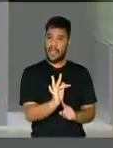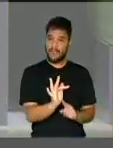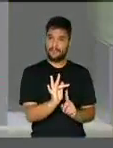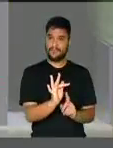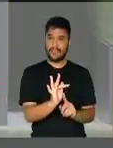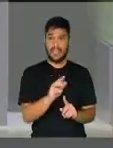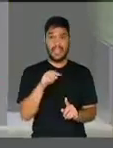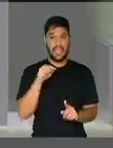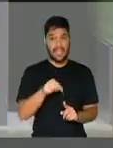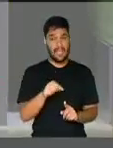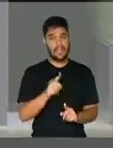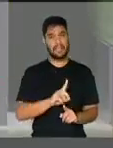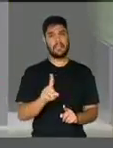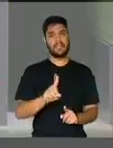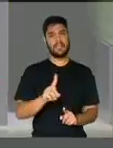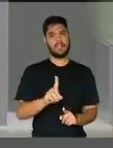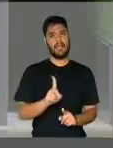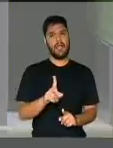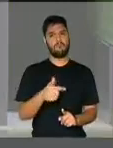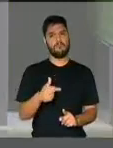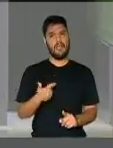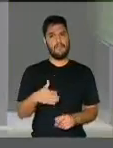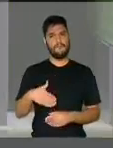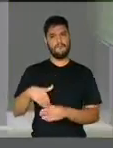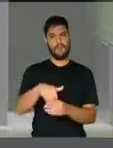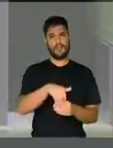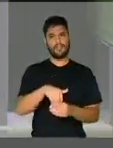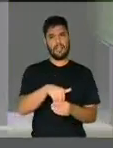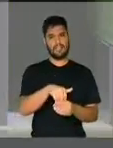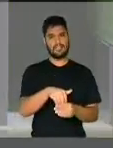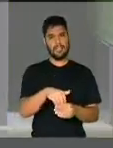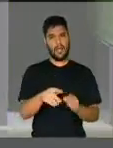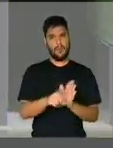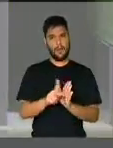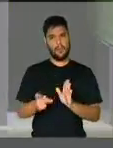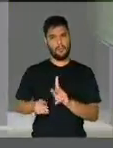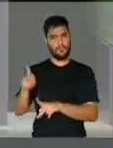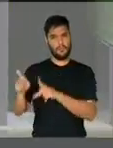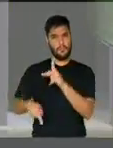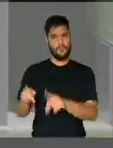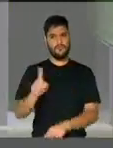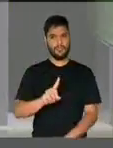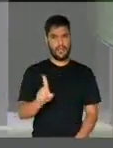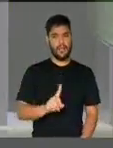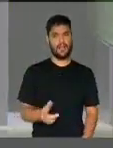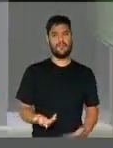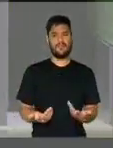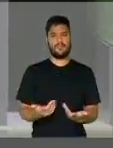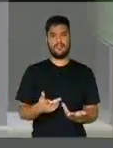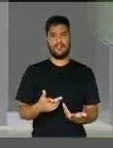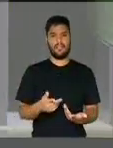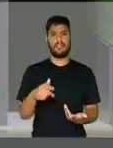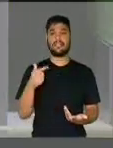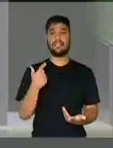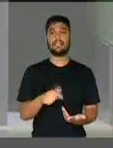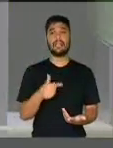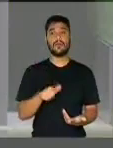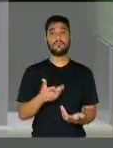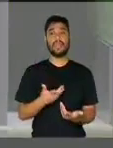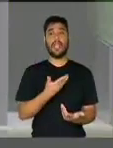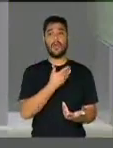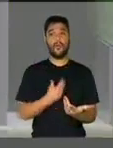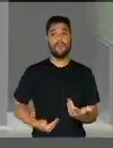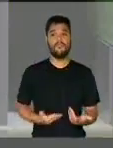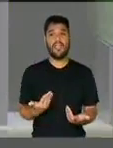que não é eleito, que não tem a representação popular, que não se submete a um programa de